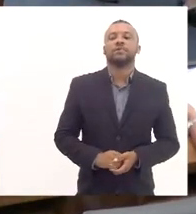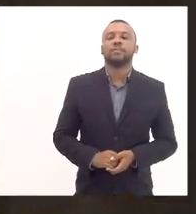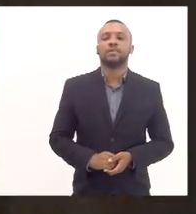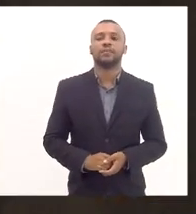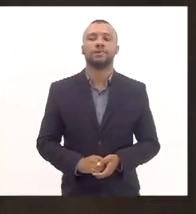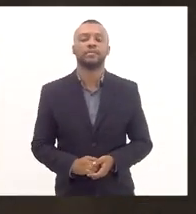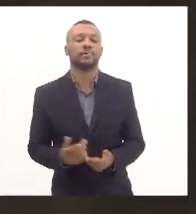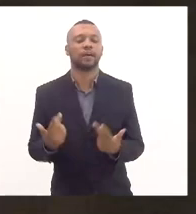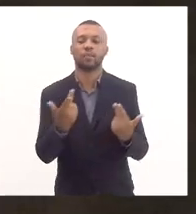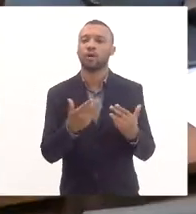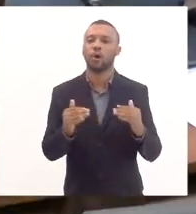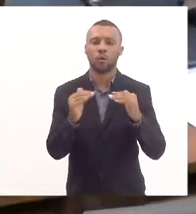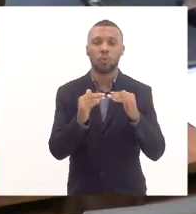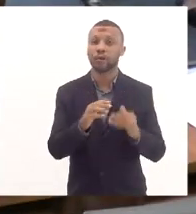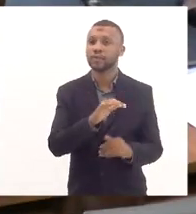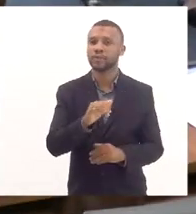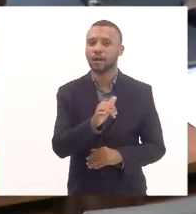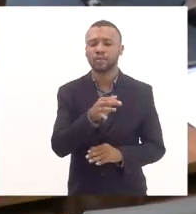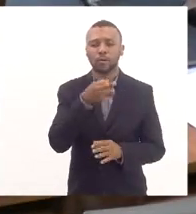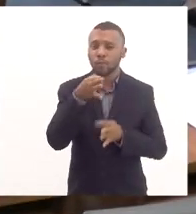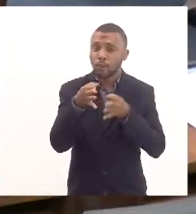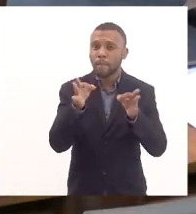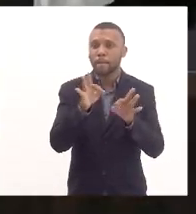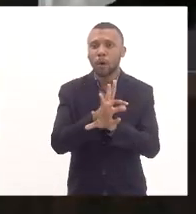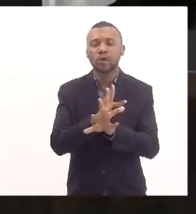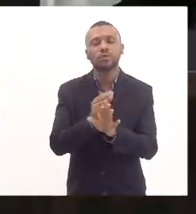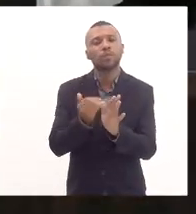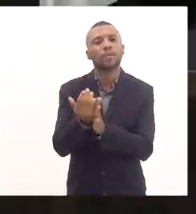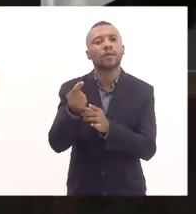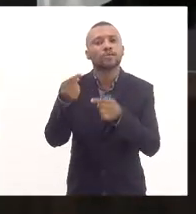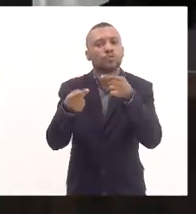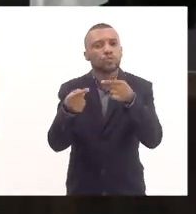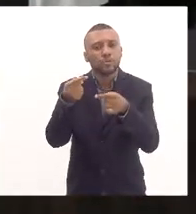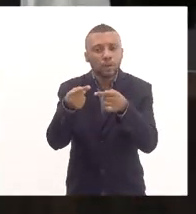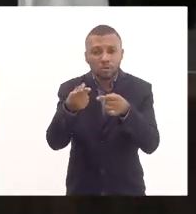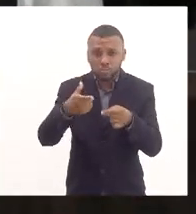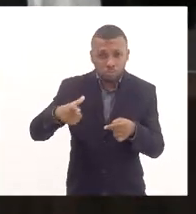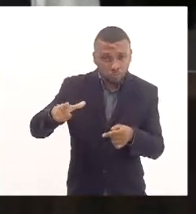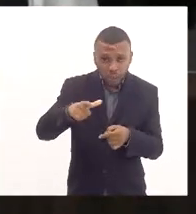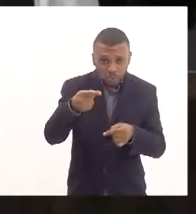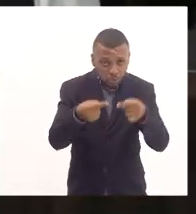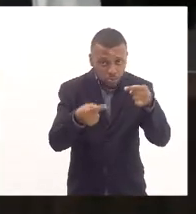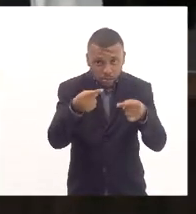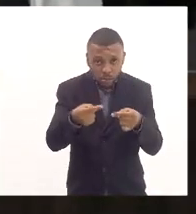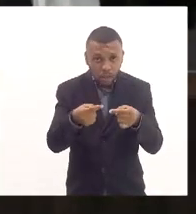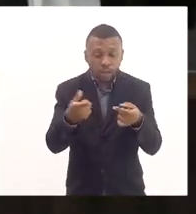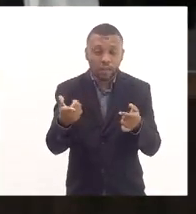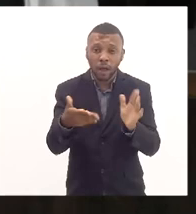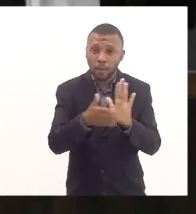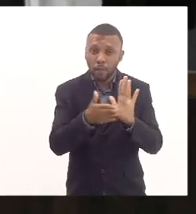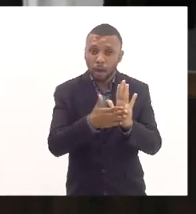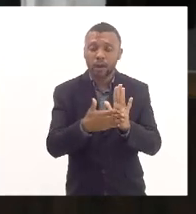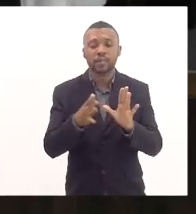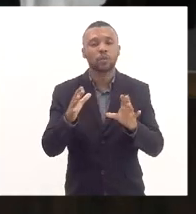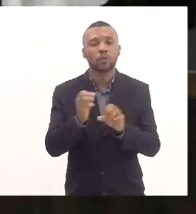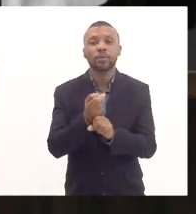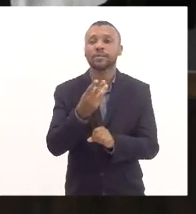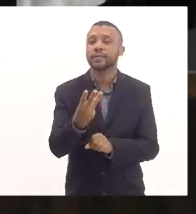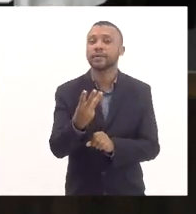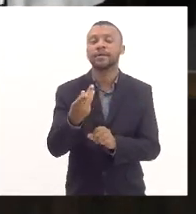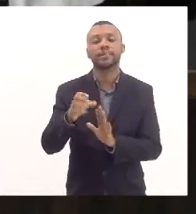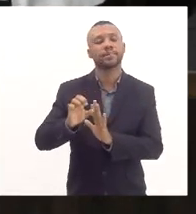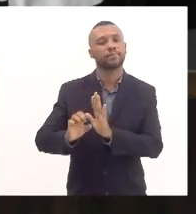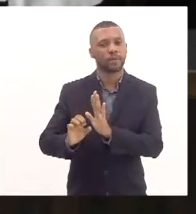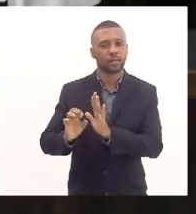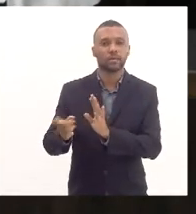o acompanhassem CJ pareceres emitidos em excursão tá vendo que aquele discutir a presente proposta recebeu três